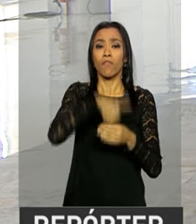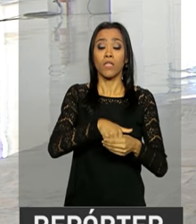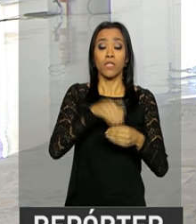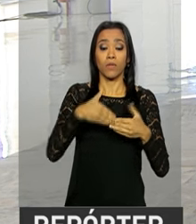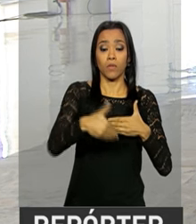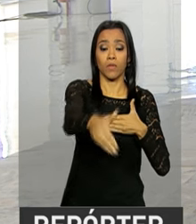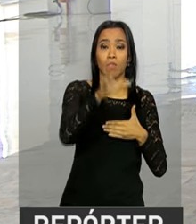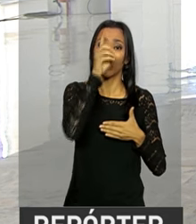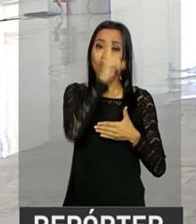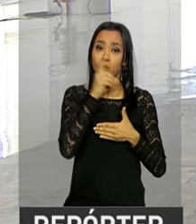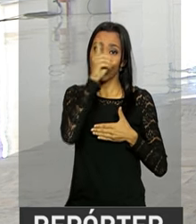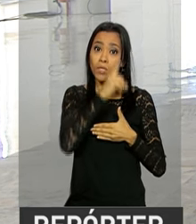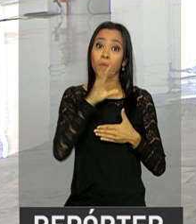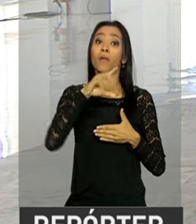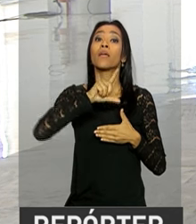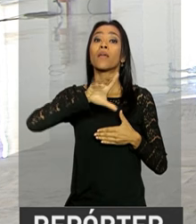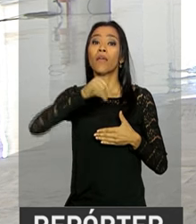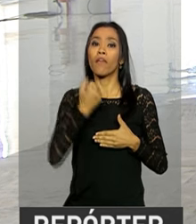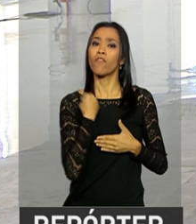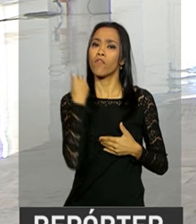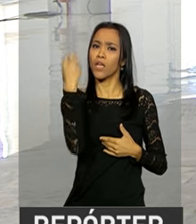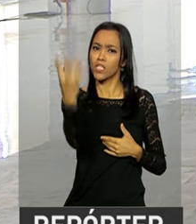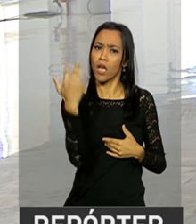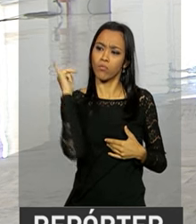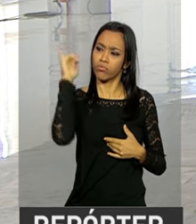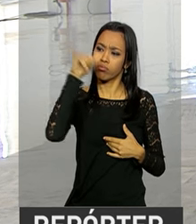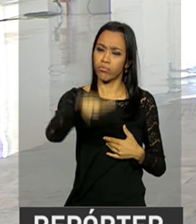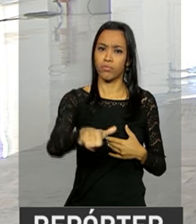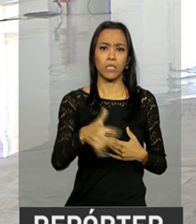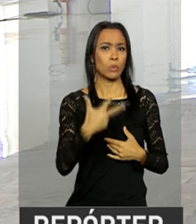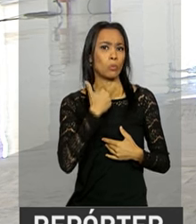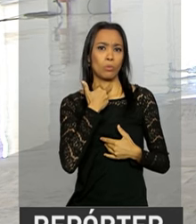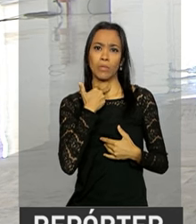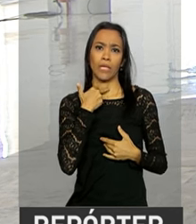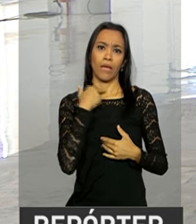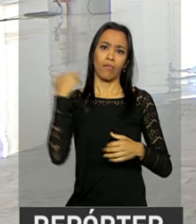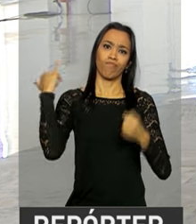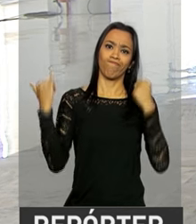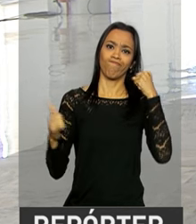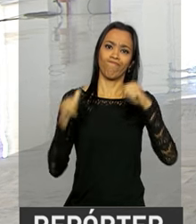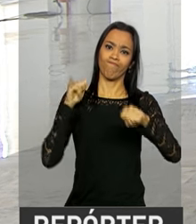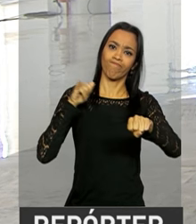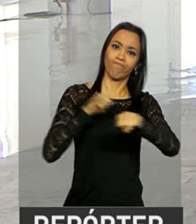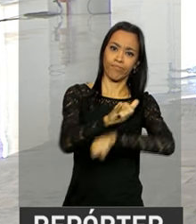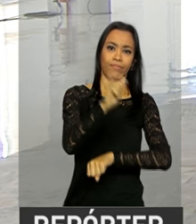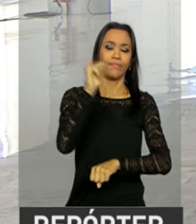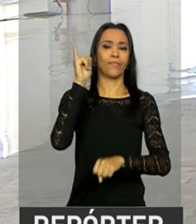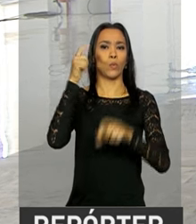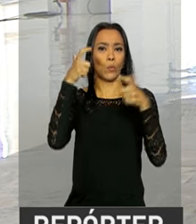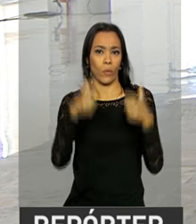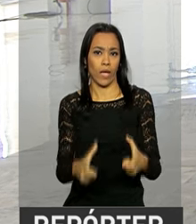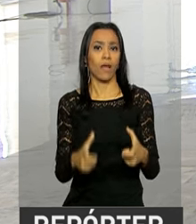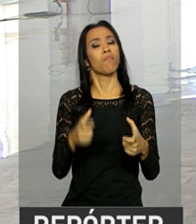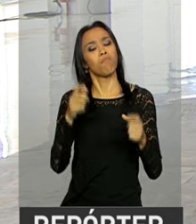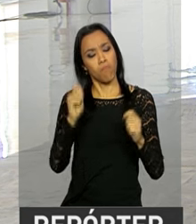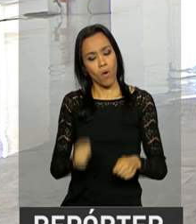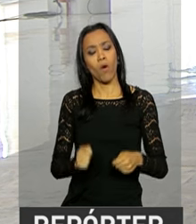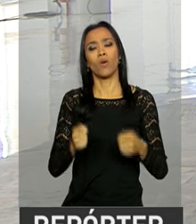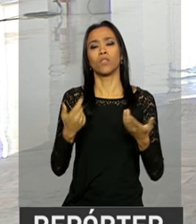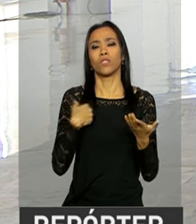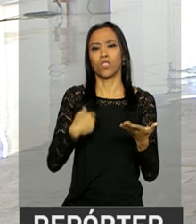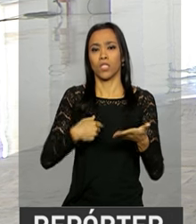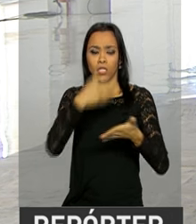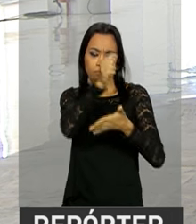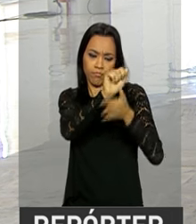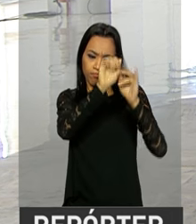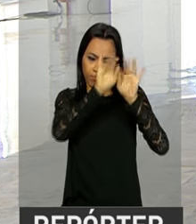José Luiz, quem estiver em trânsito nos aeroportos brasileiros e não puder comparecer ao local de votação, vai poder justificar a ausência